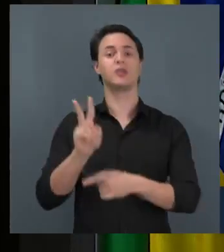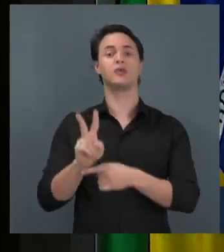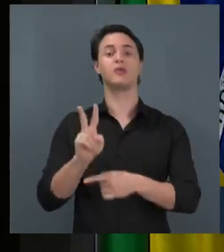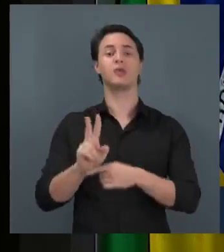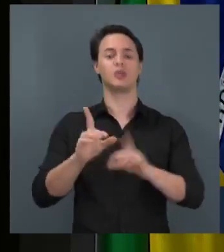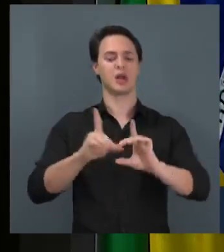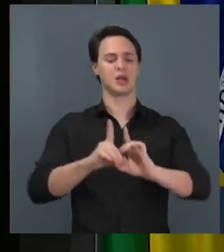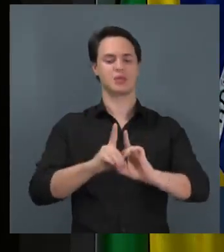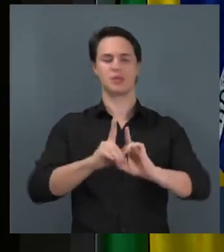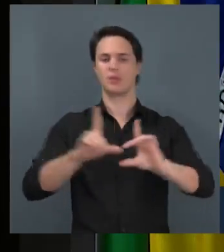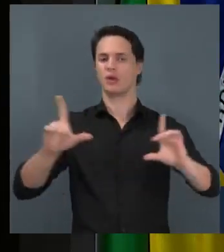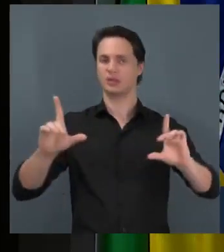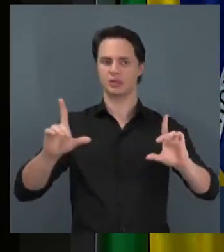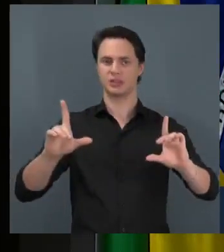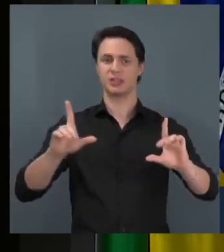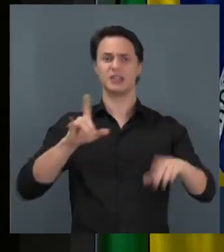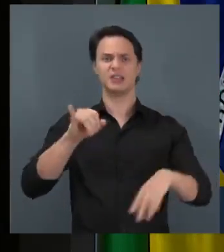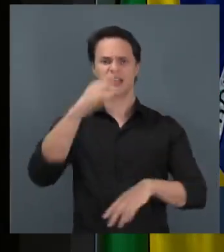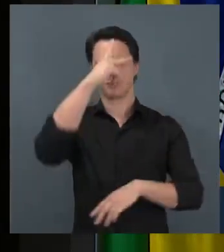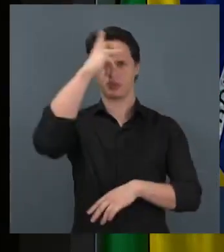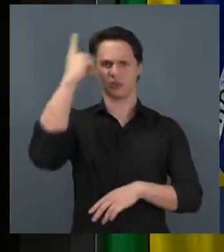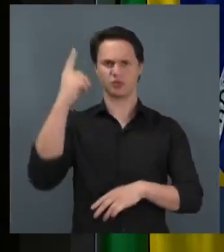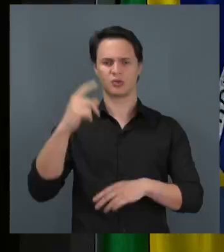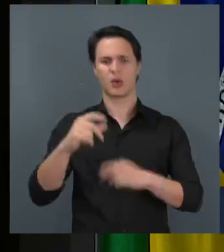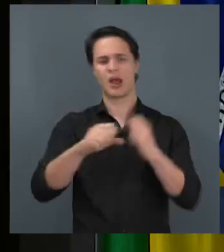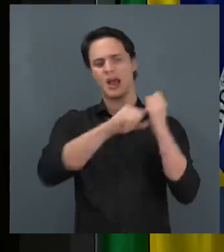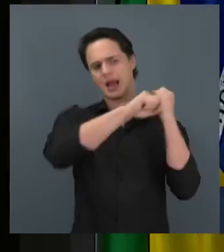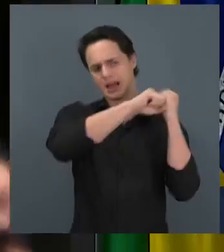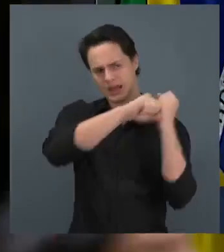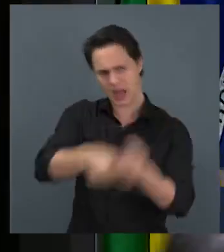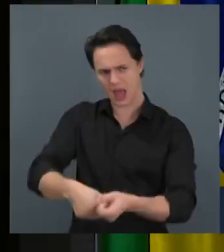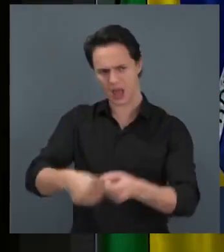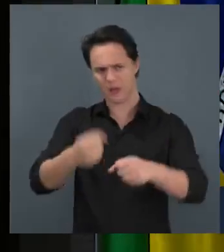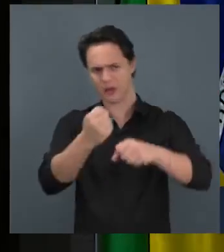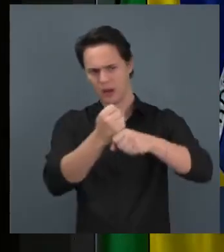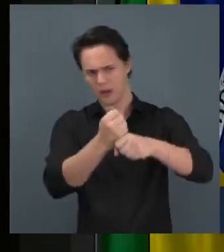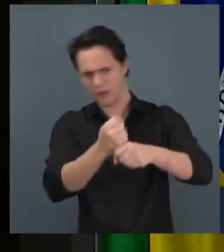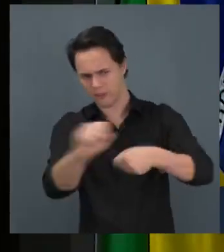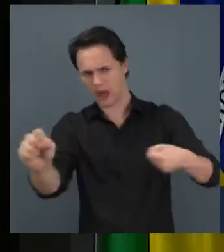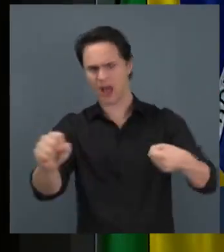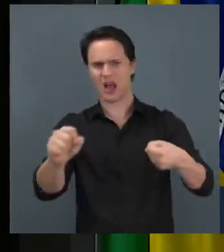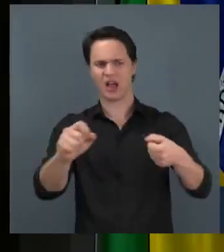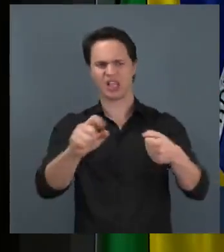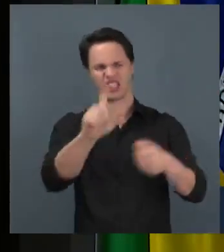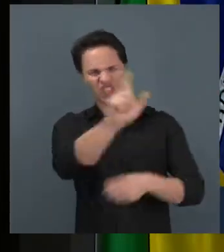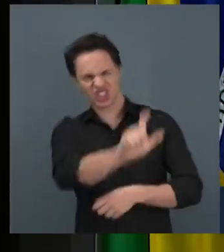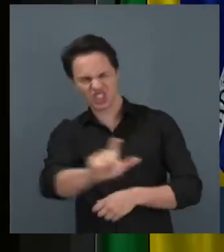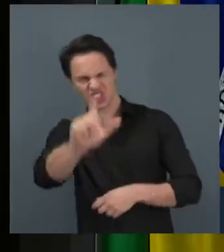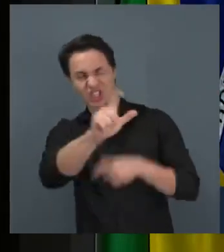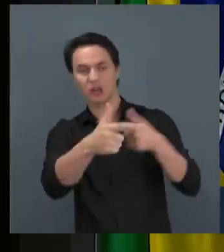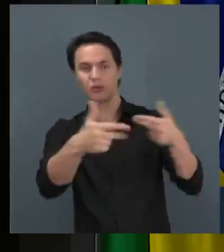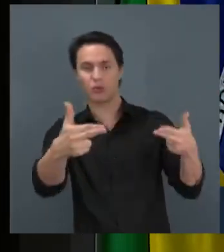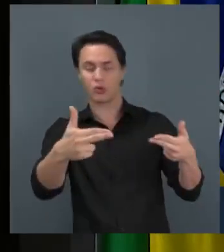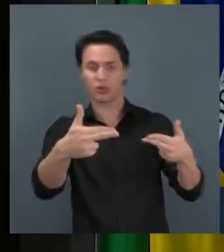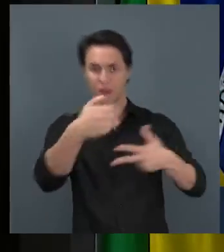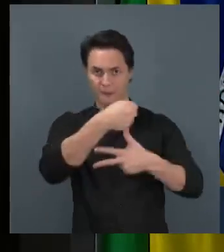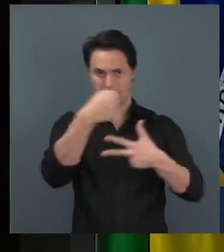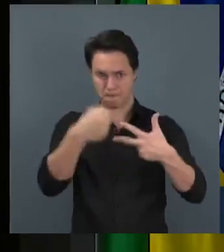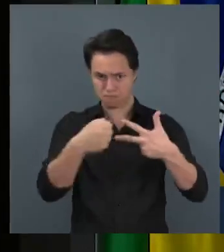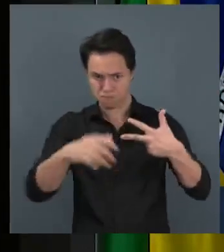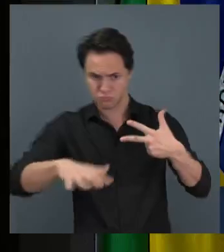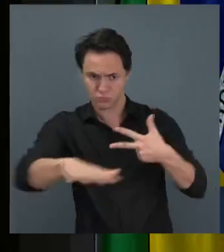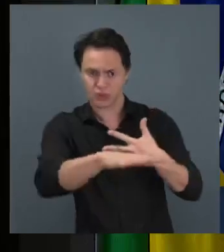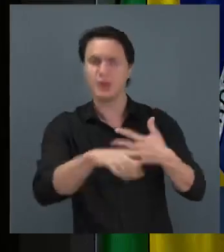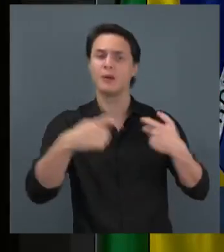E quem quebra, quem depreda, quem agride a sede dos 3 poderes deve, sim, ser